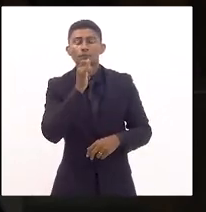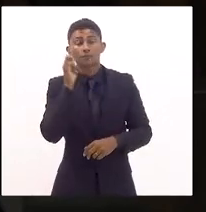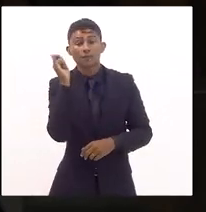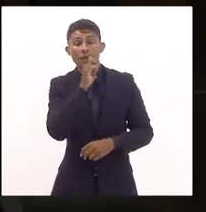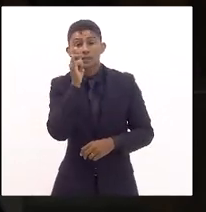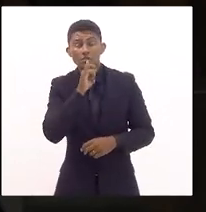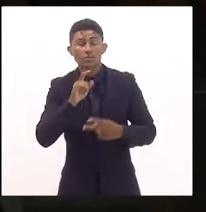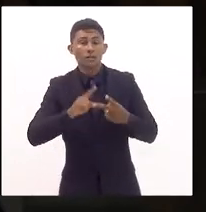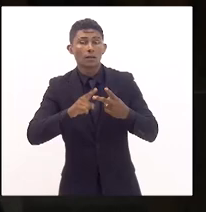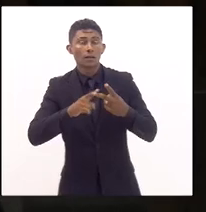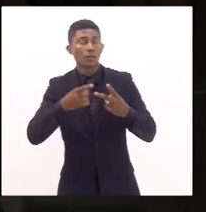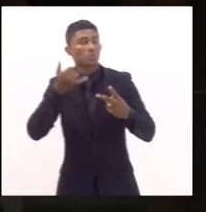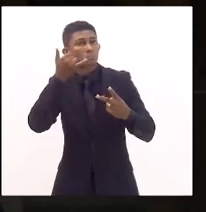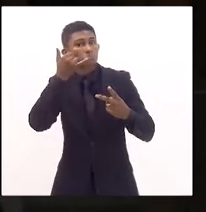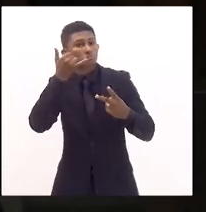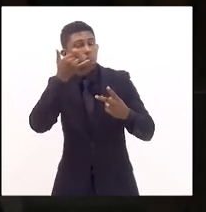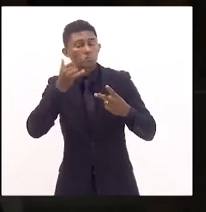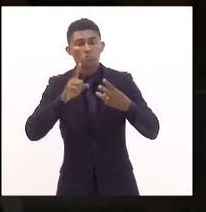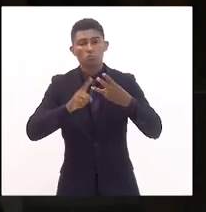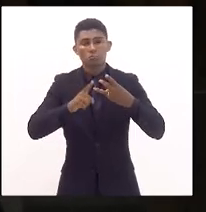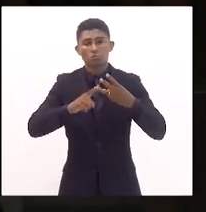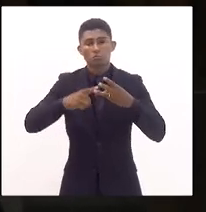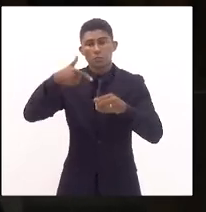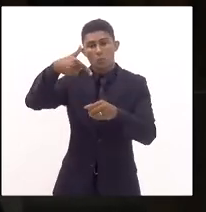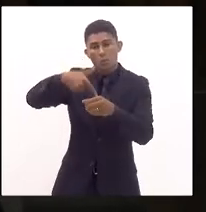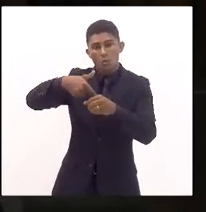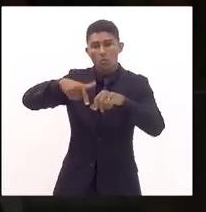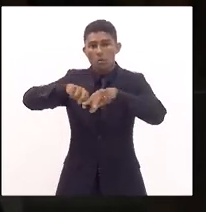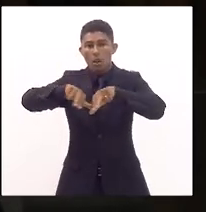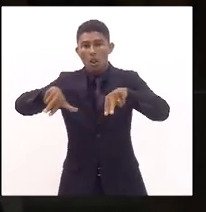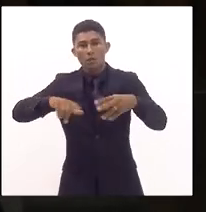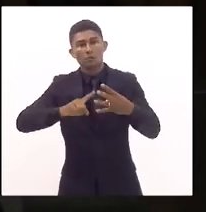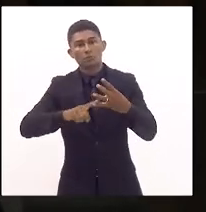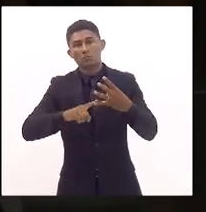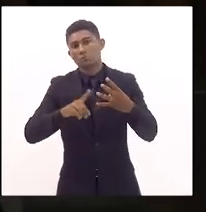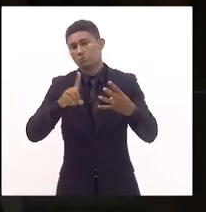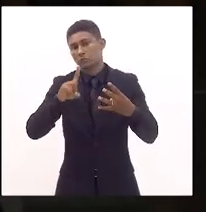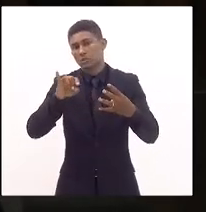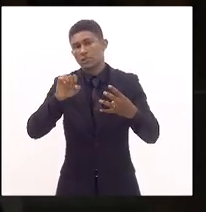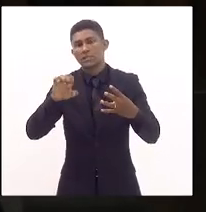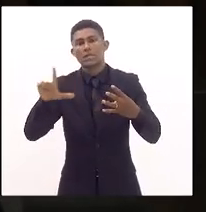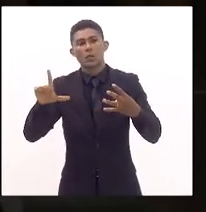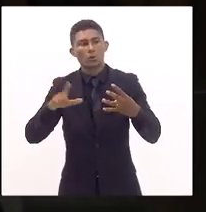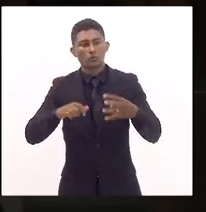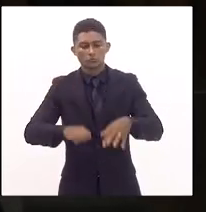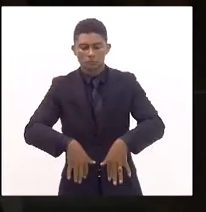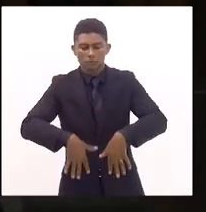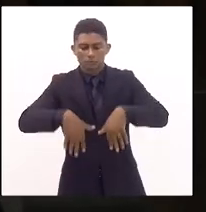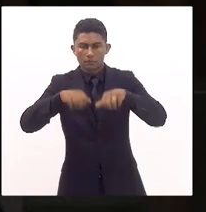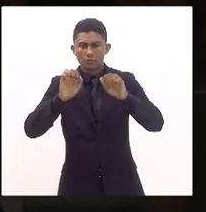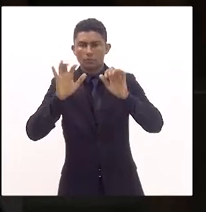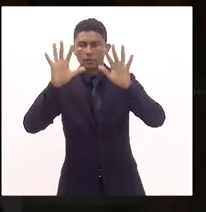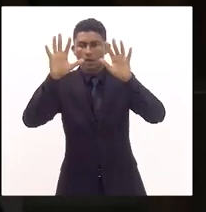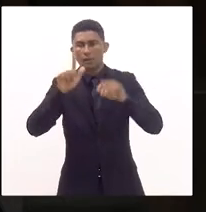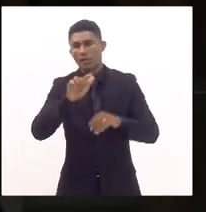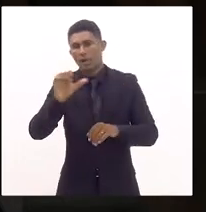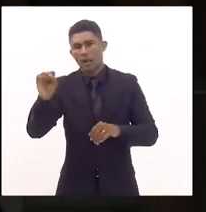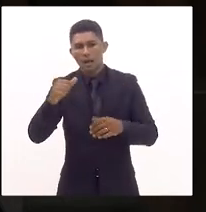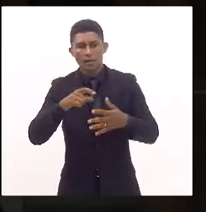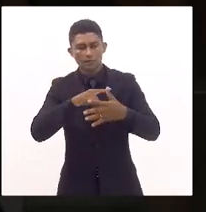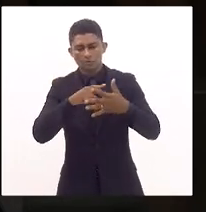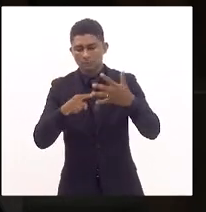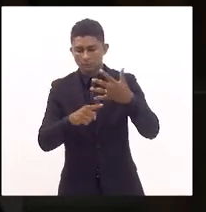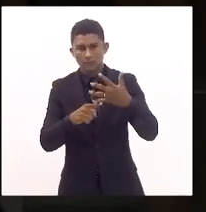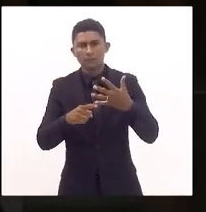energia, telecomunicações, combustíveis, diesel, gás, que seria uma